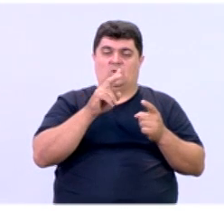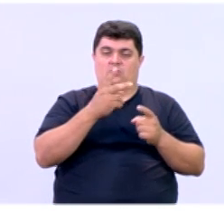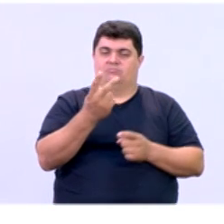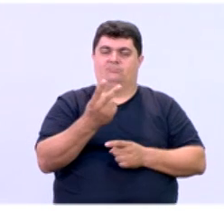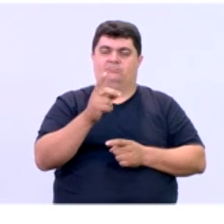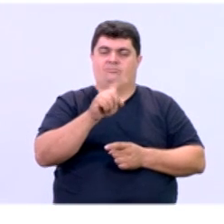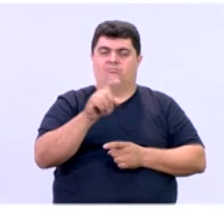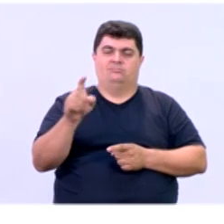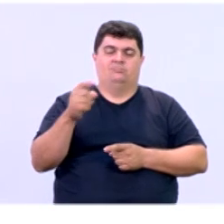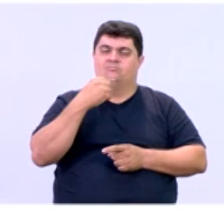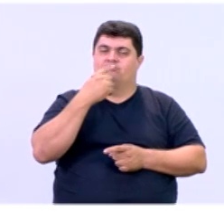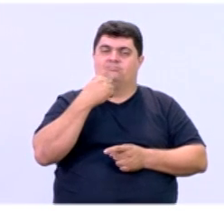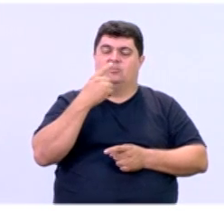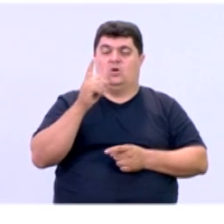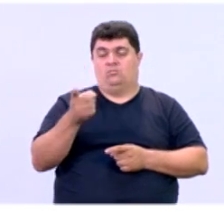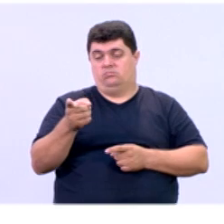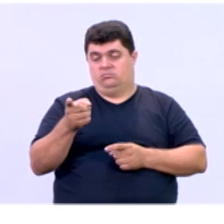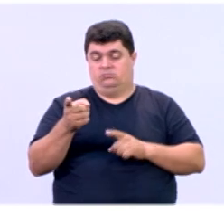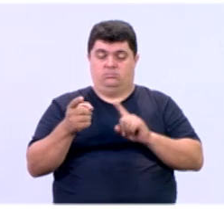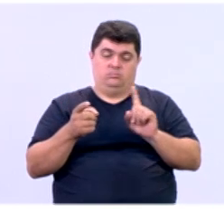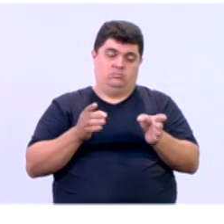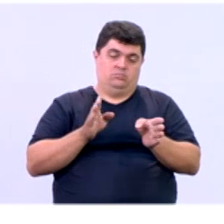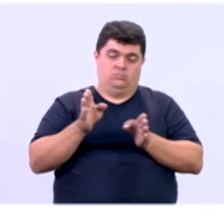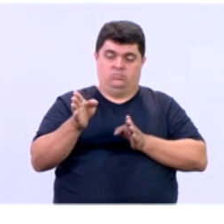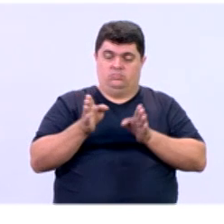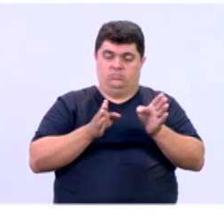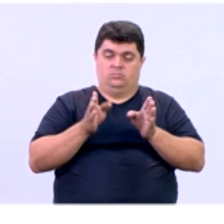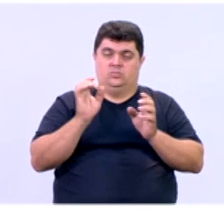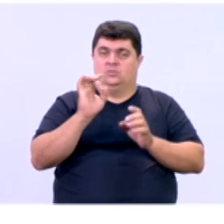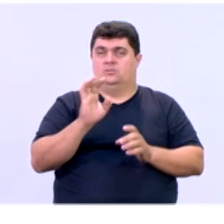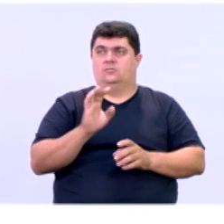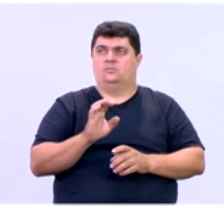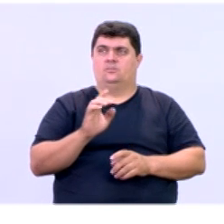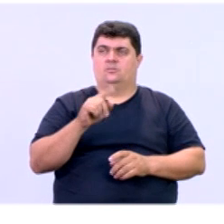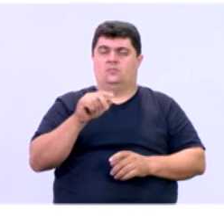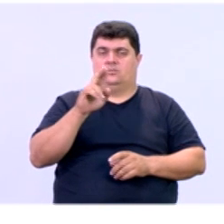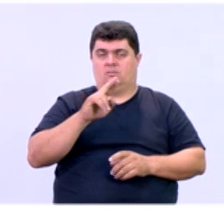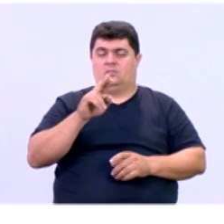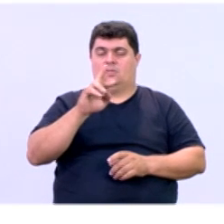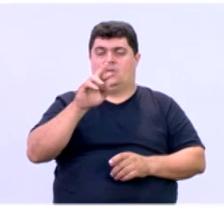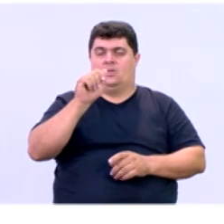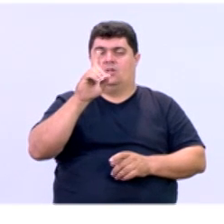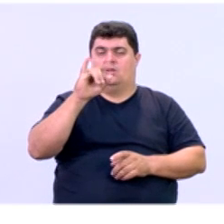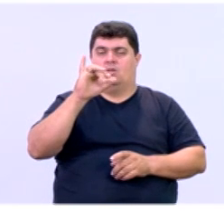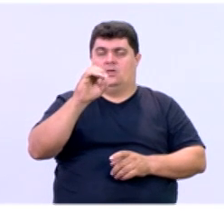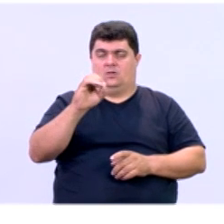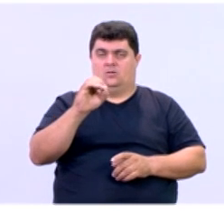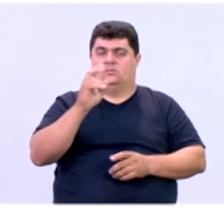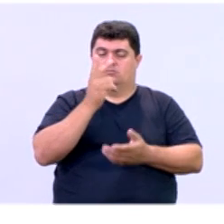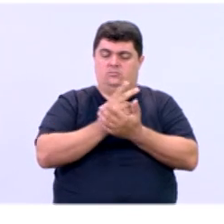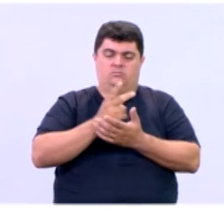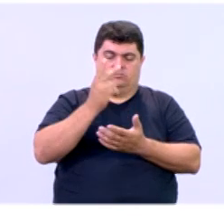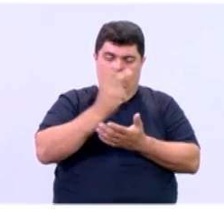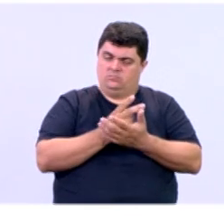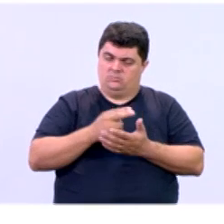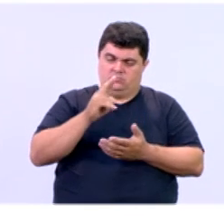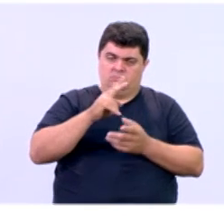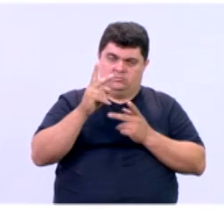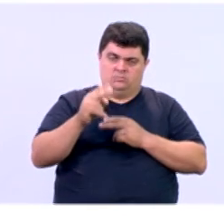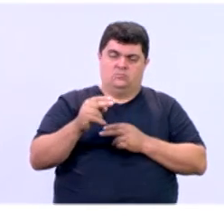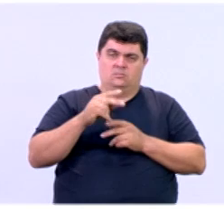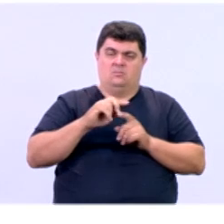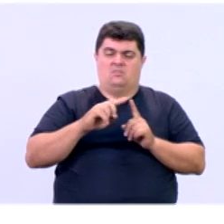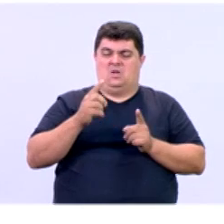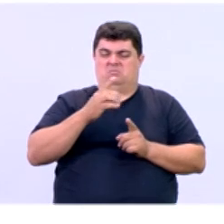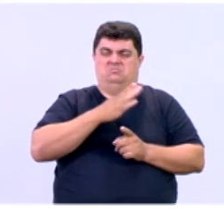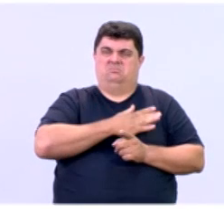as duas opções ao mesmo tempo. Essa é o uso correto para o botão de rádio. Ah, mas eu não